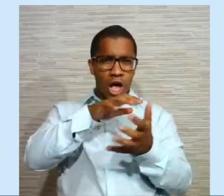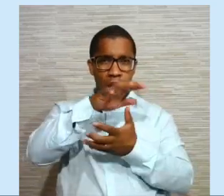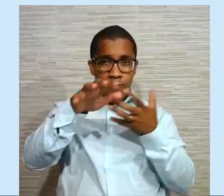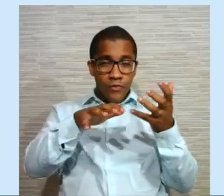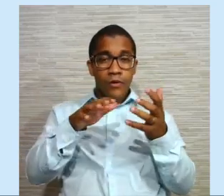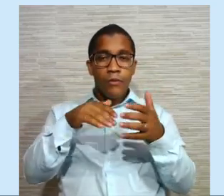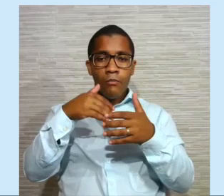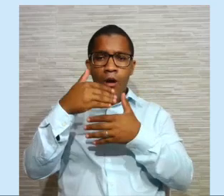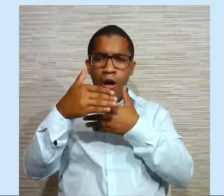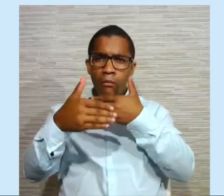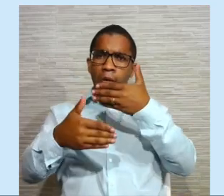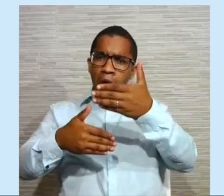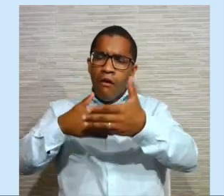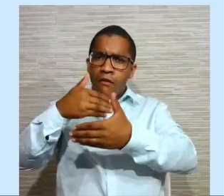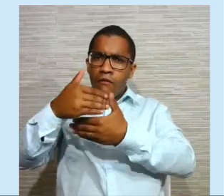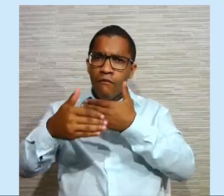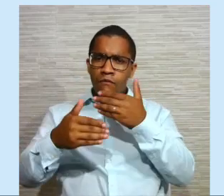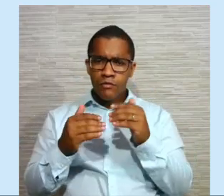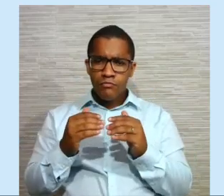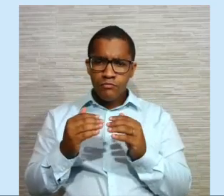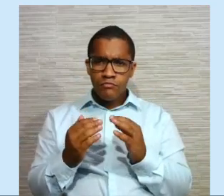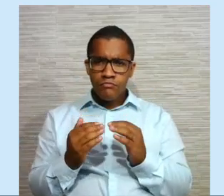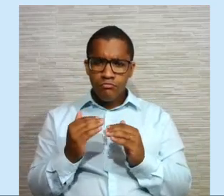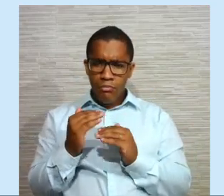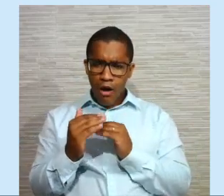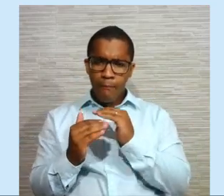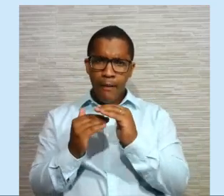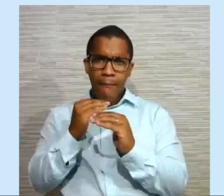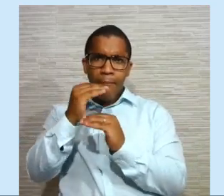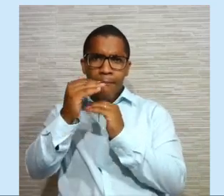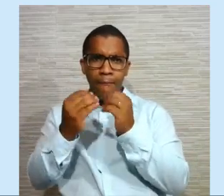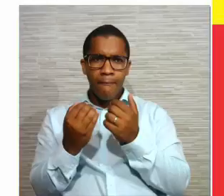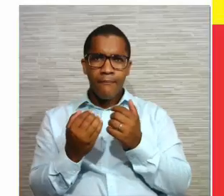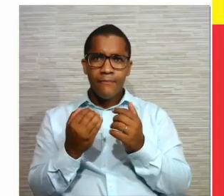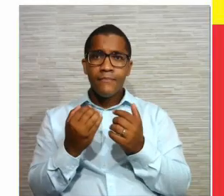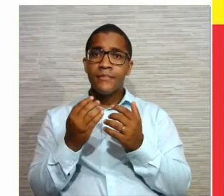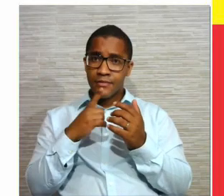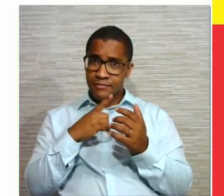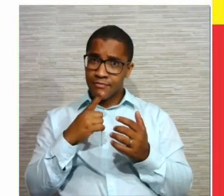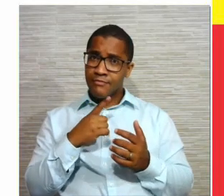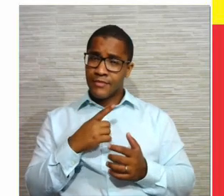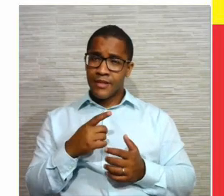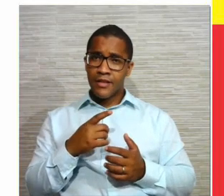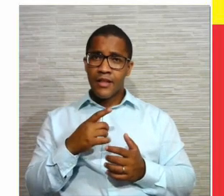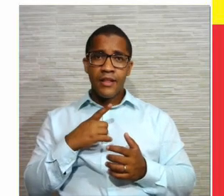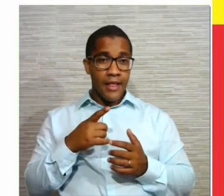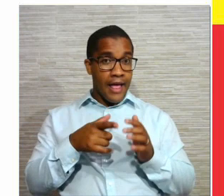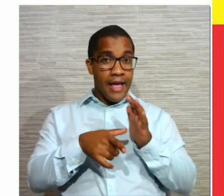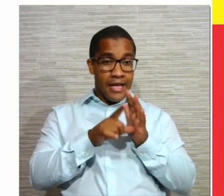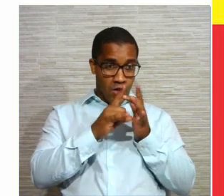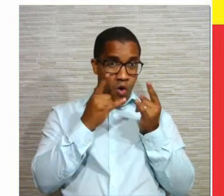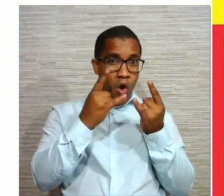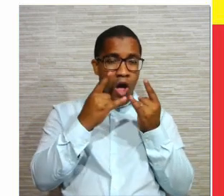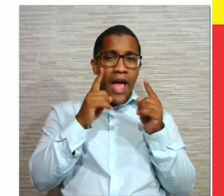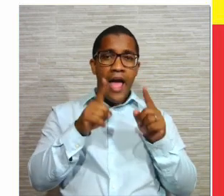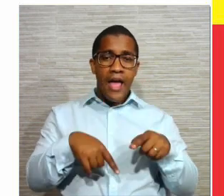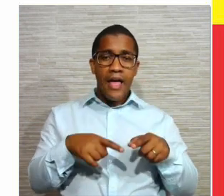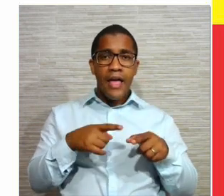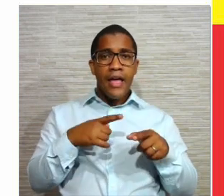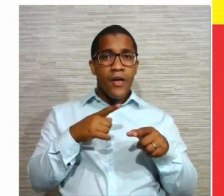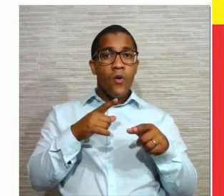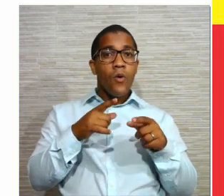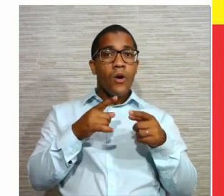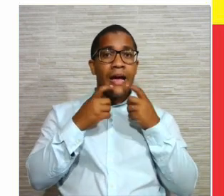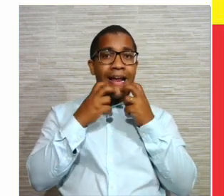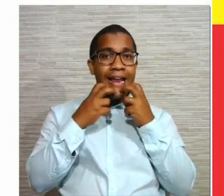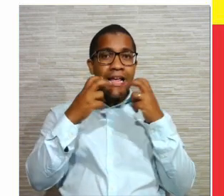do tempo, ela foi começando a se sofisticar, né? Então, o rock, né, que era antes um grito de protesto, de